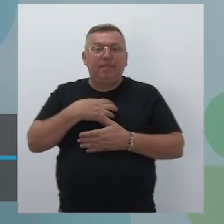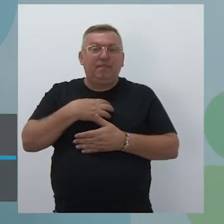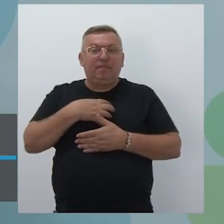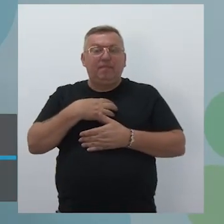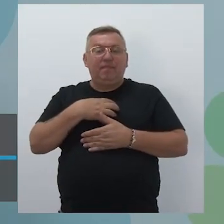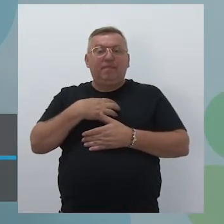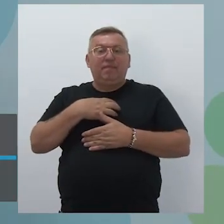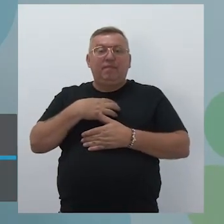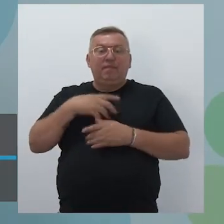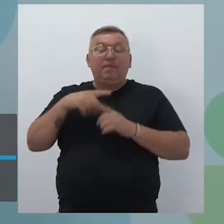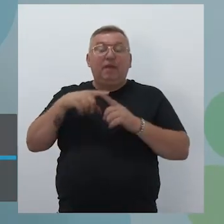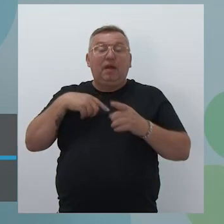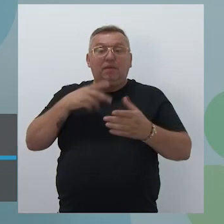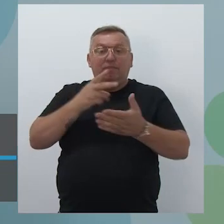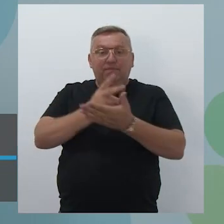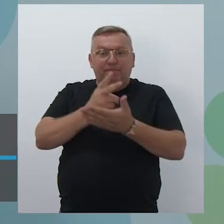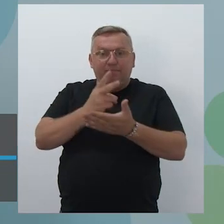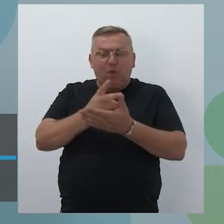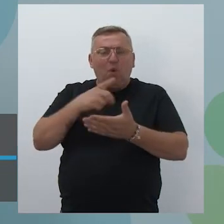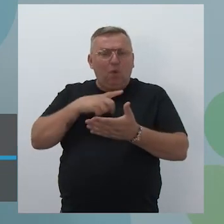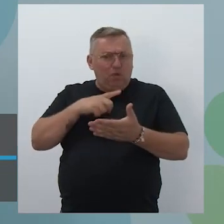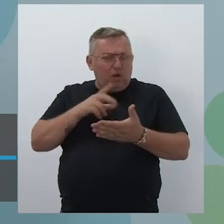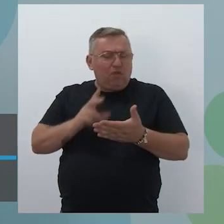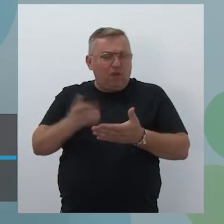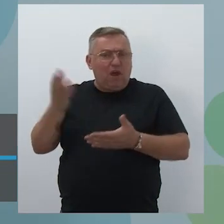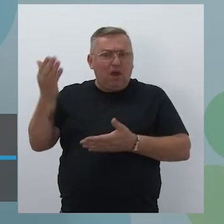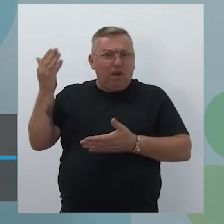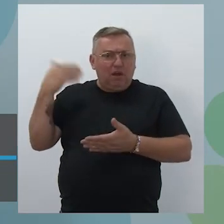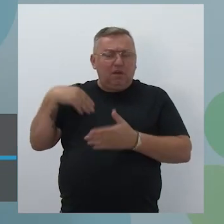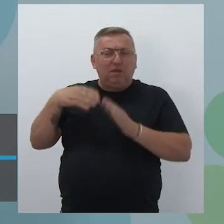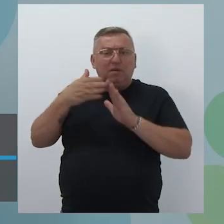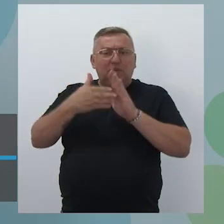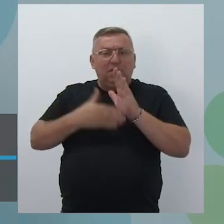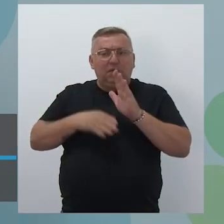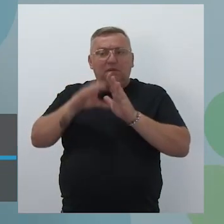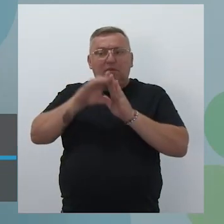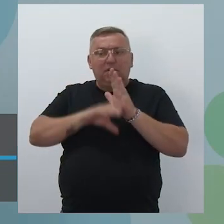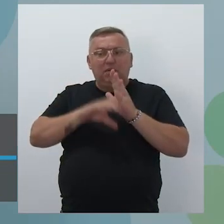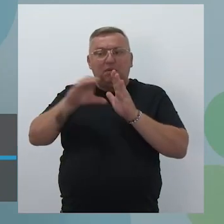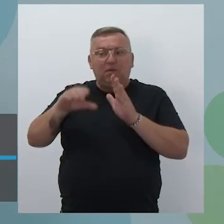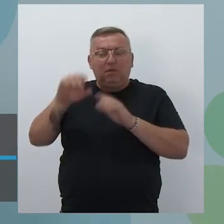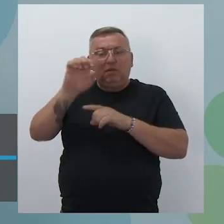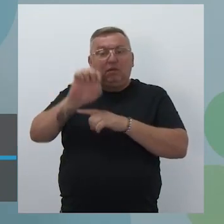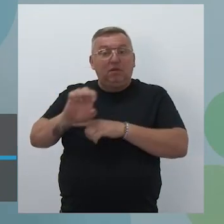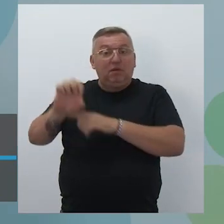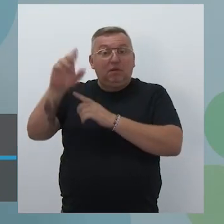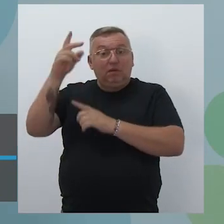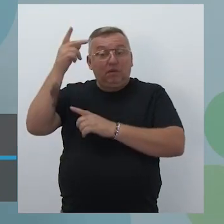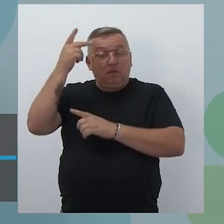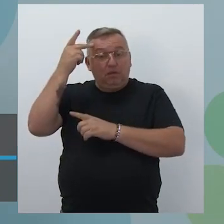a manter o que já tínhamos proposto no currículo do Estado de São Paulo, que é